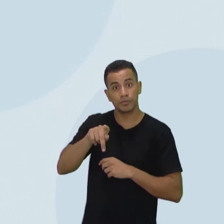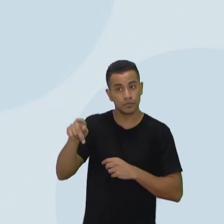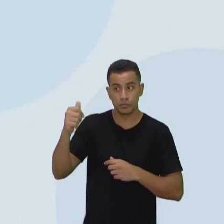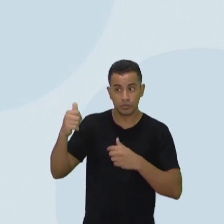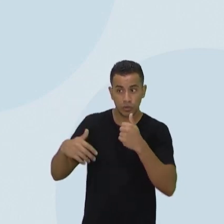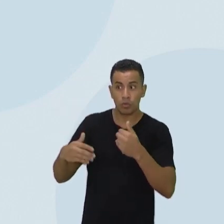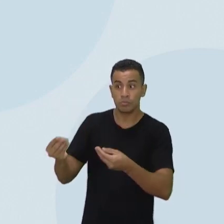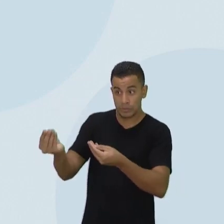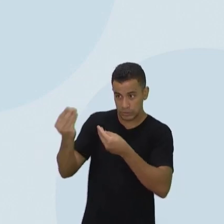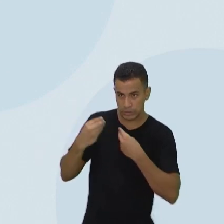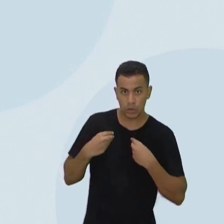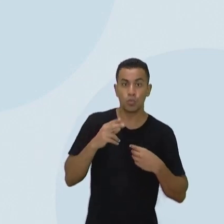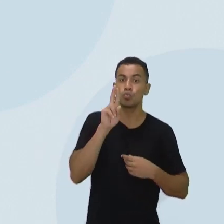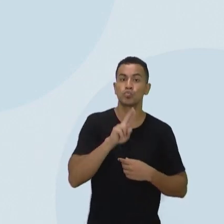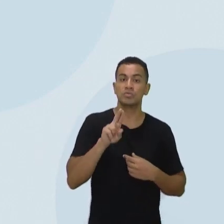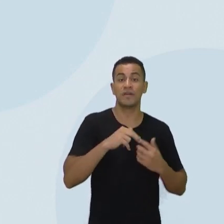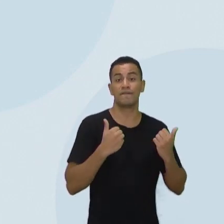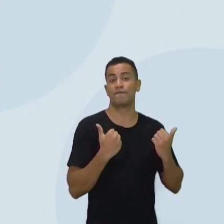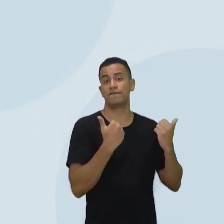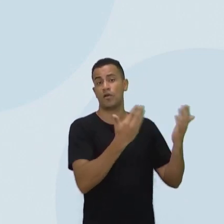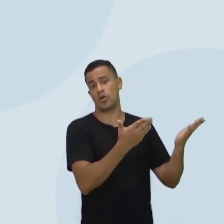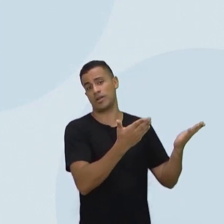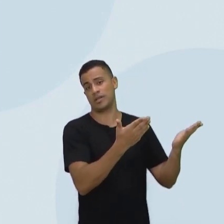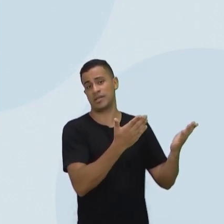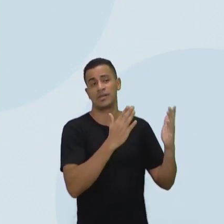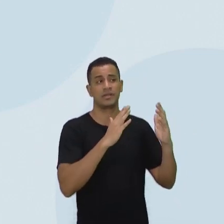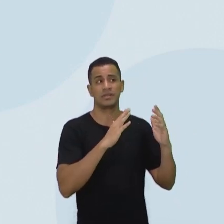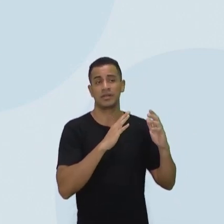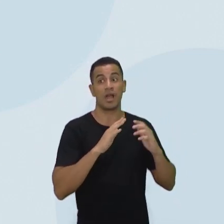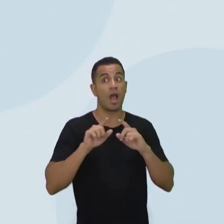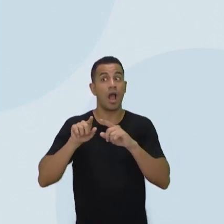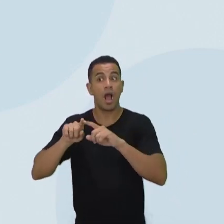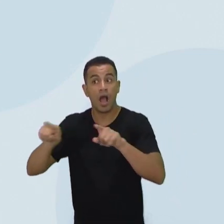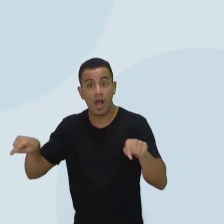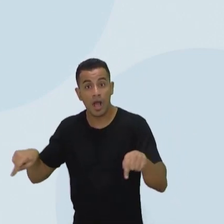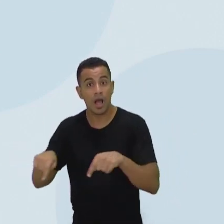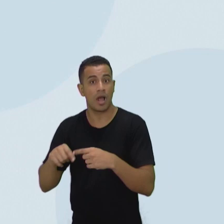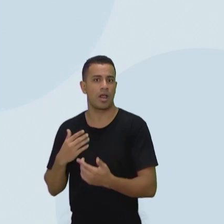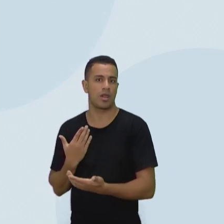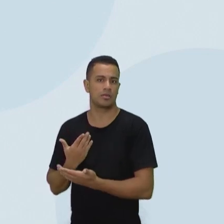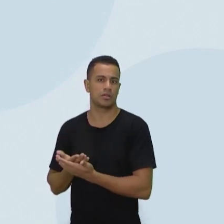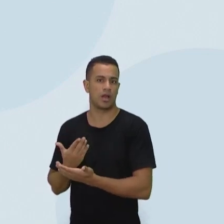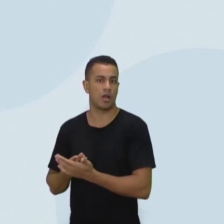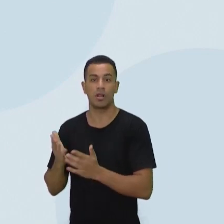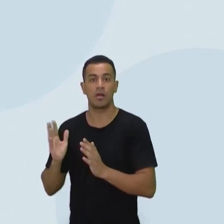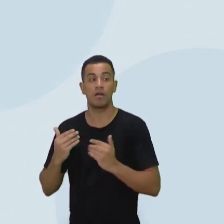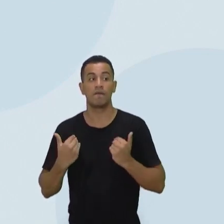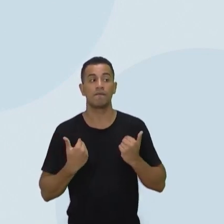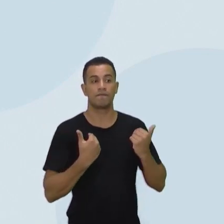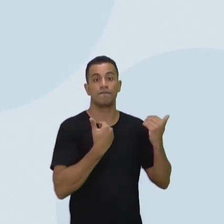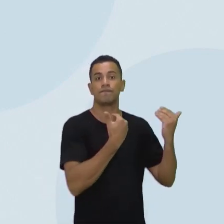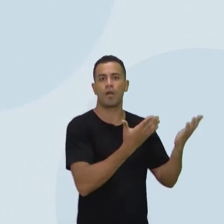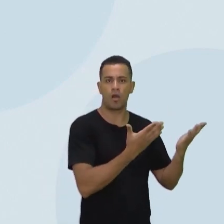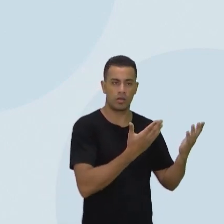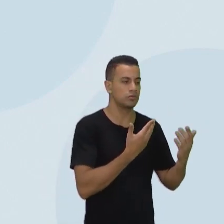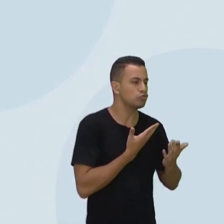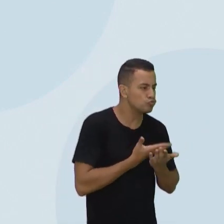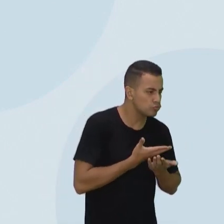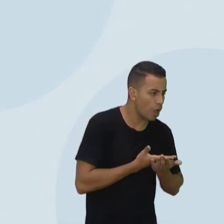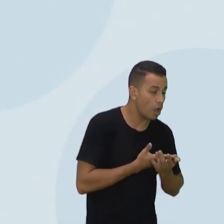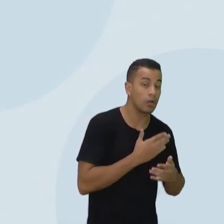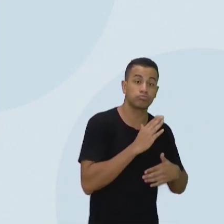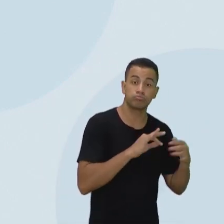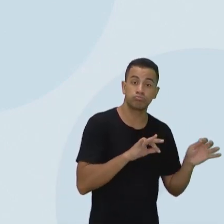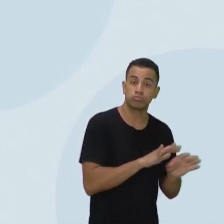em outros espaços, fora da sala de aula. E a sala de aula, quando ele vem para a sala de aula, ele vai discutir esses